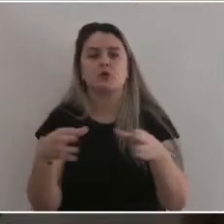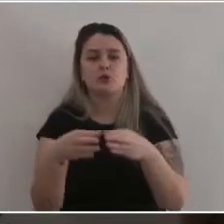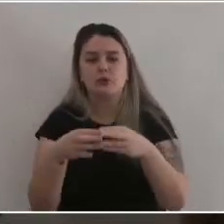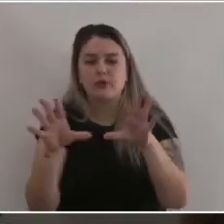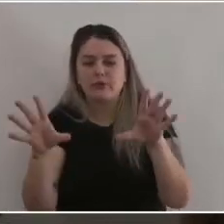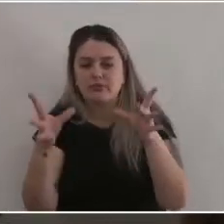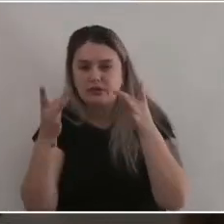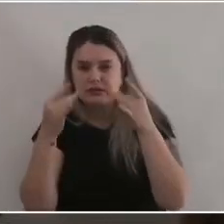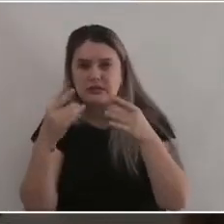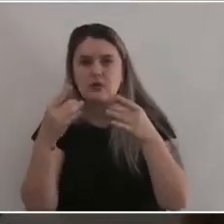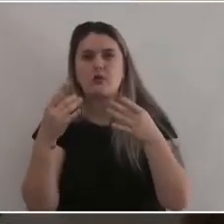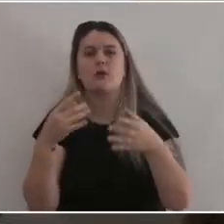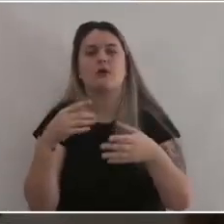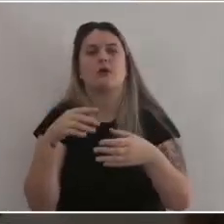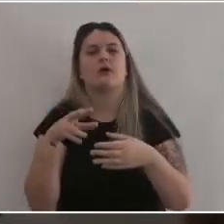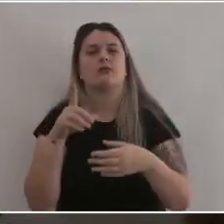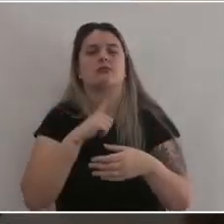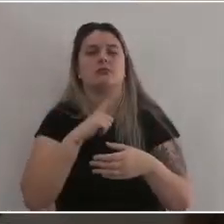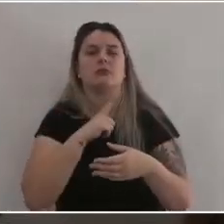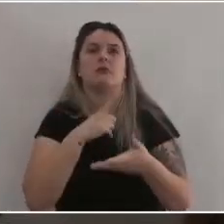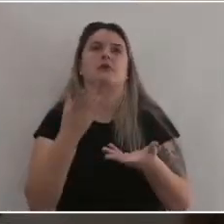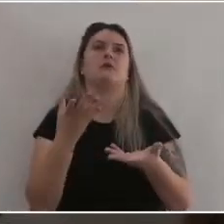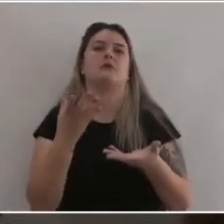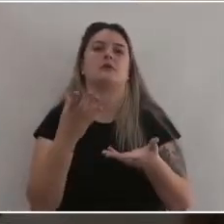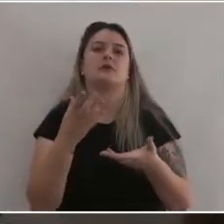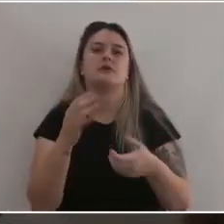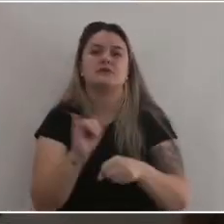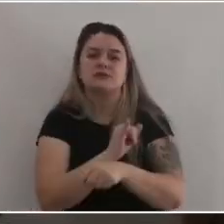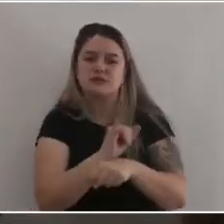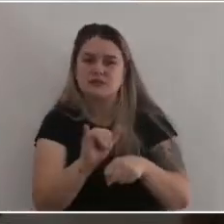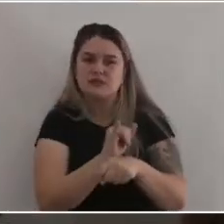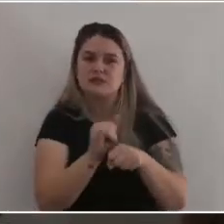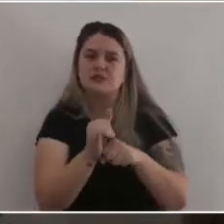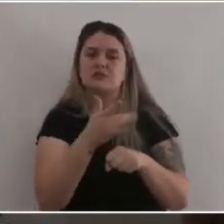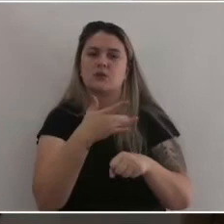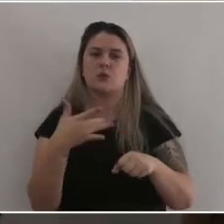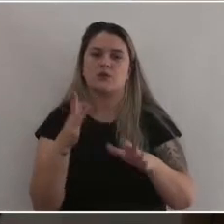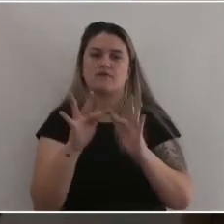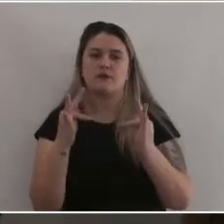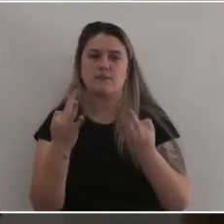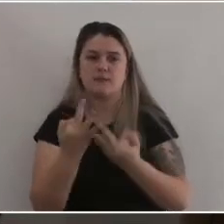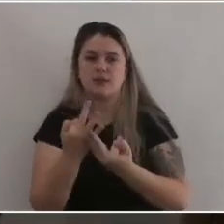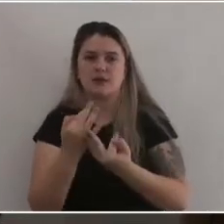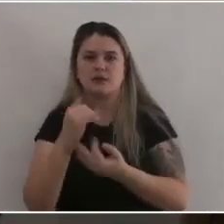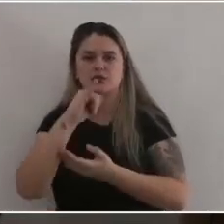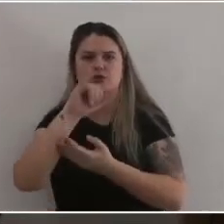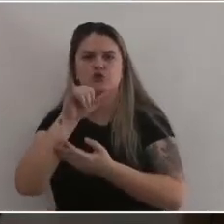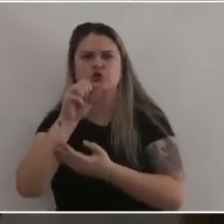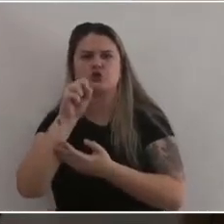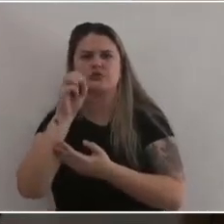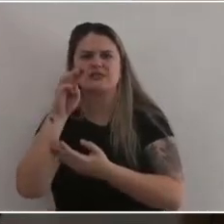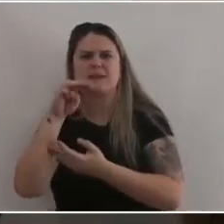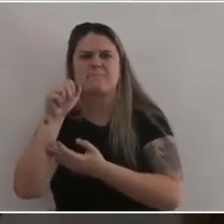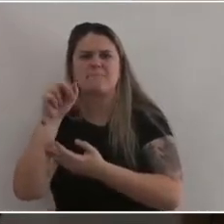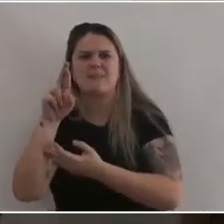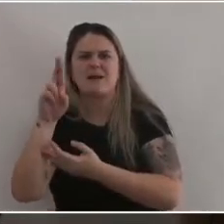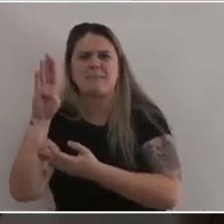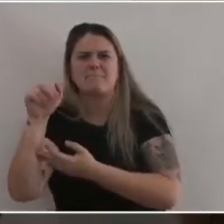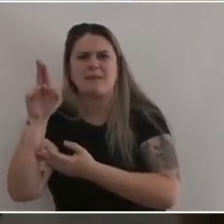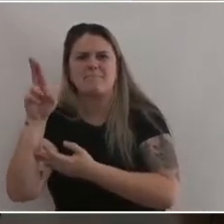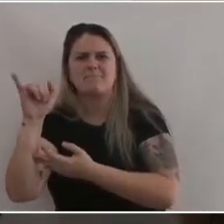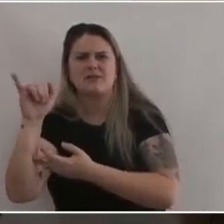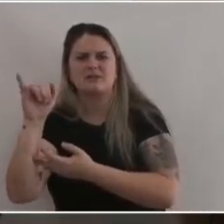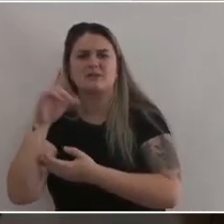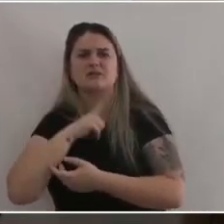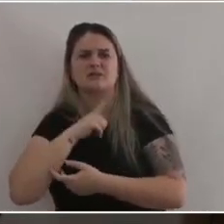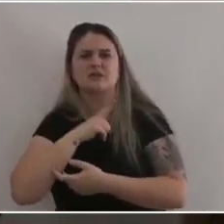atenção primária volante, que integra a estratégia de saúde da família Josmar Bab. E atende a população